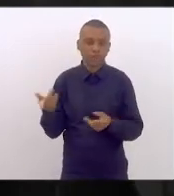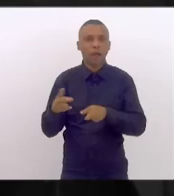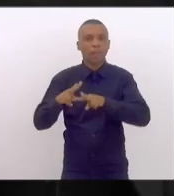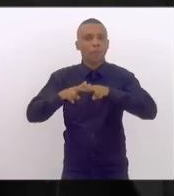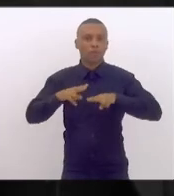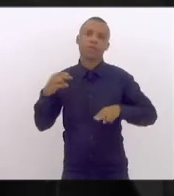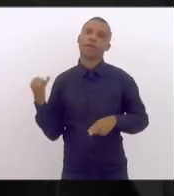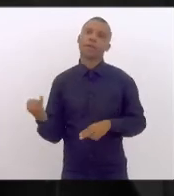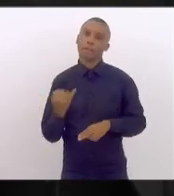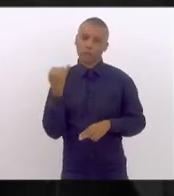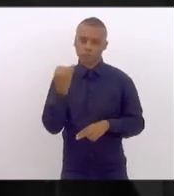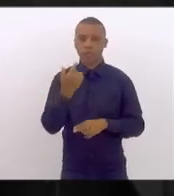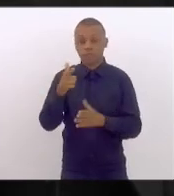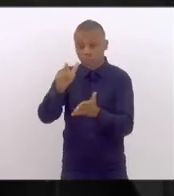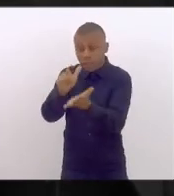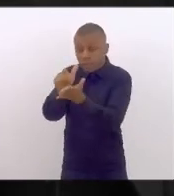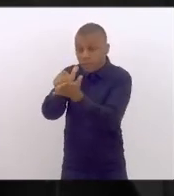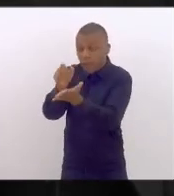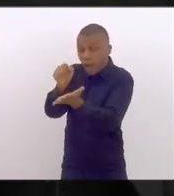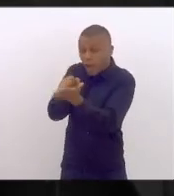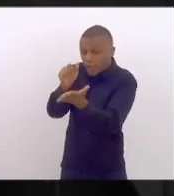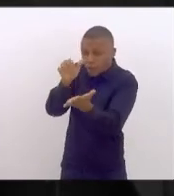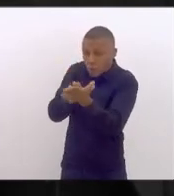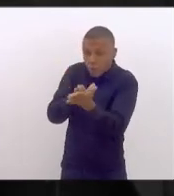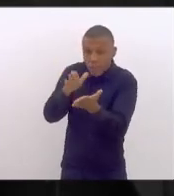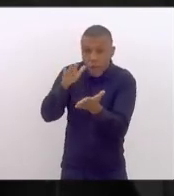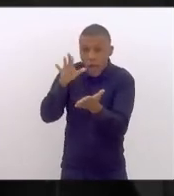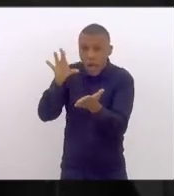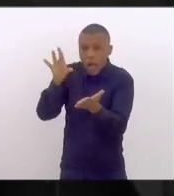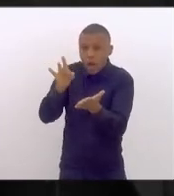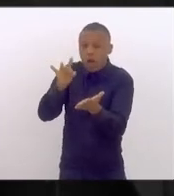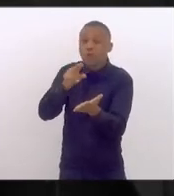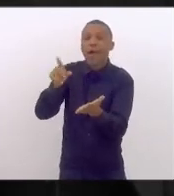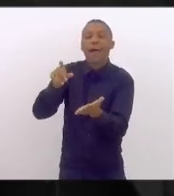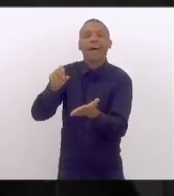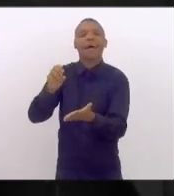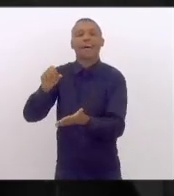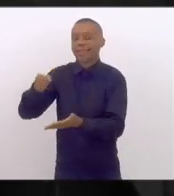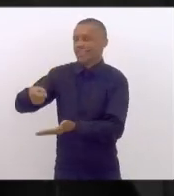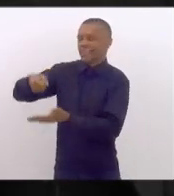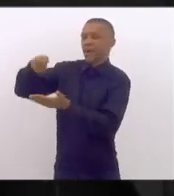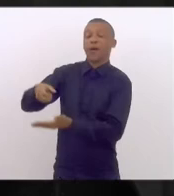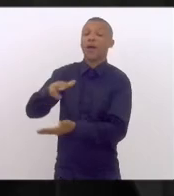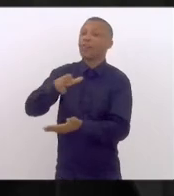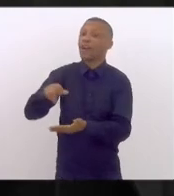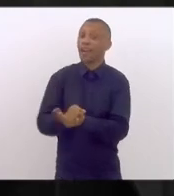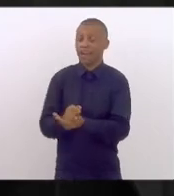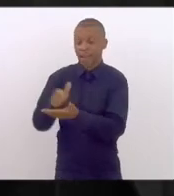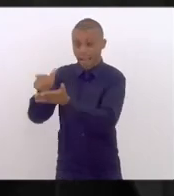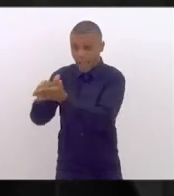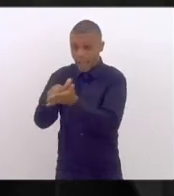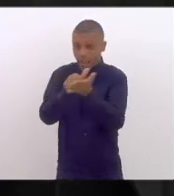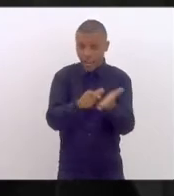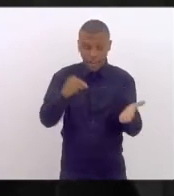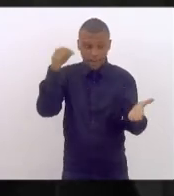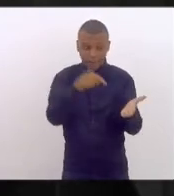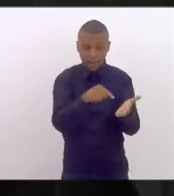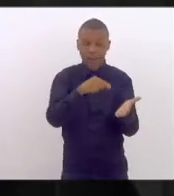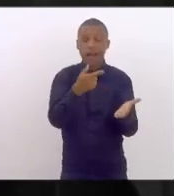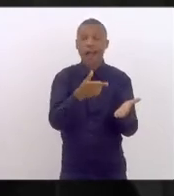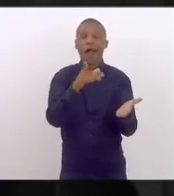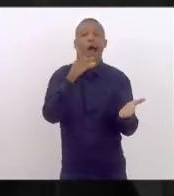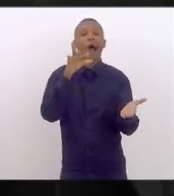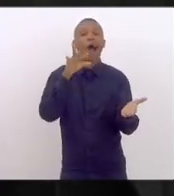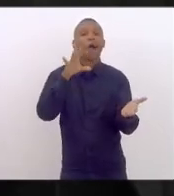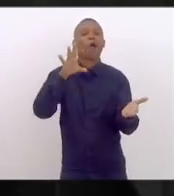essa cola não é levar a sacola não é levar a cola a sacola pode